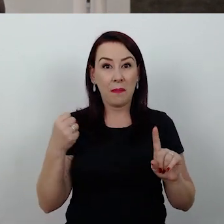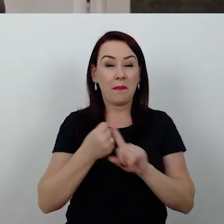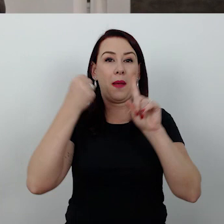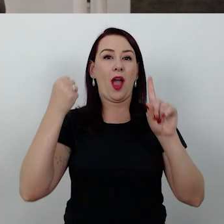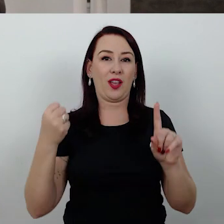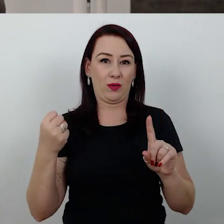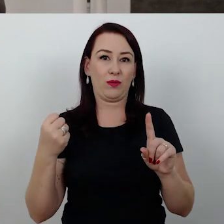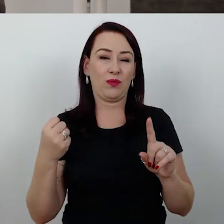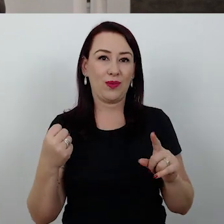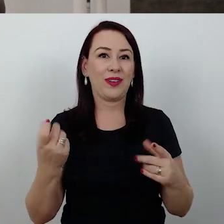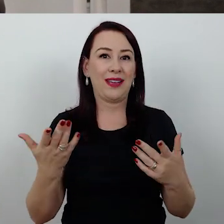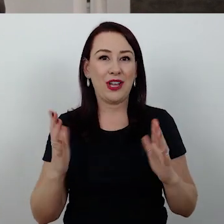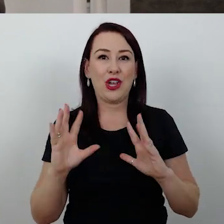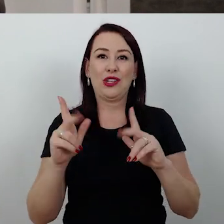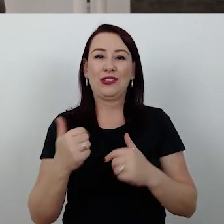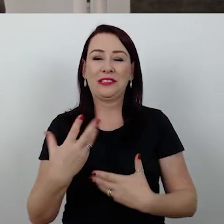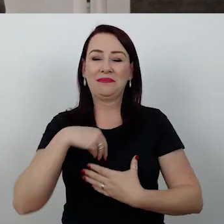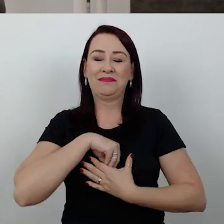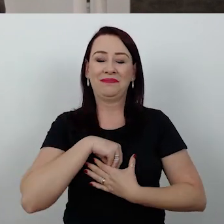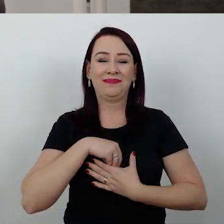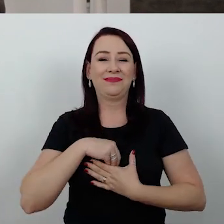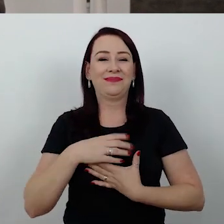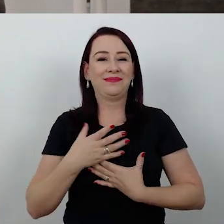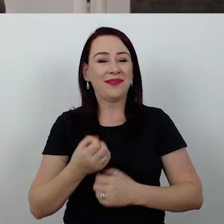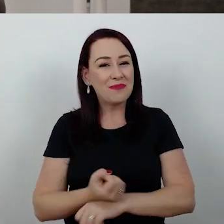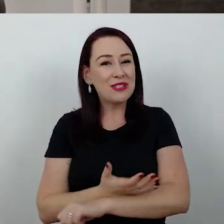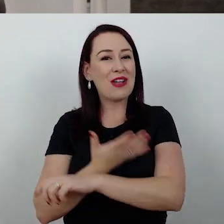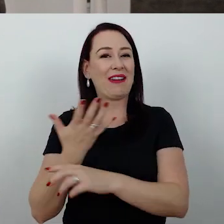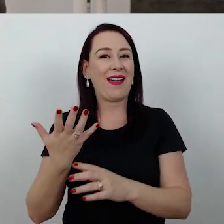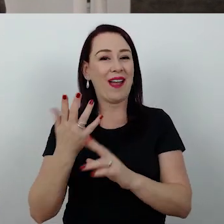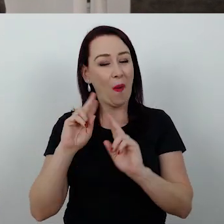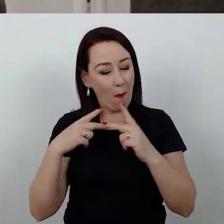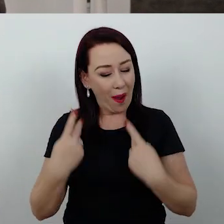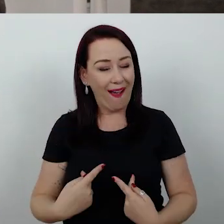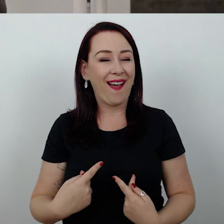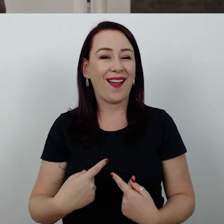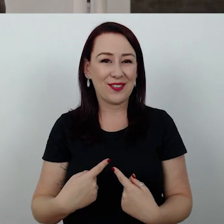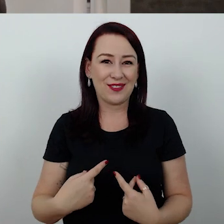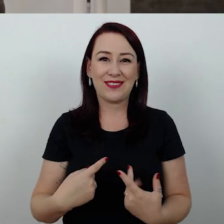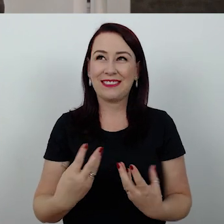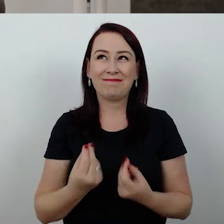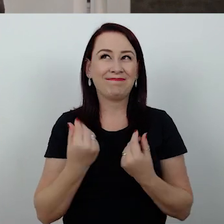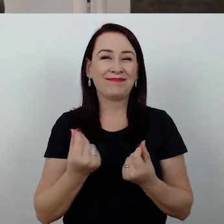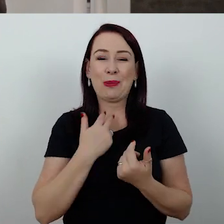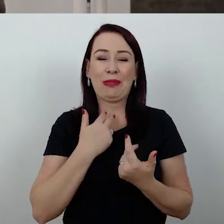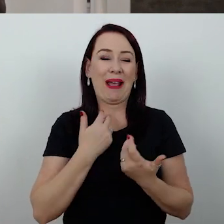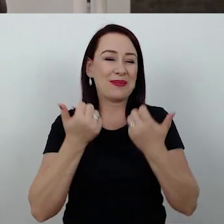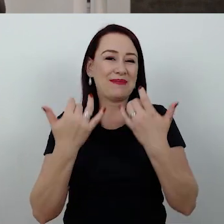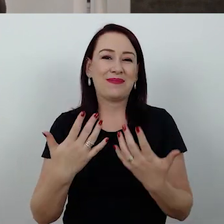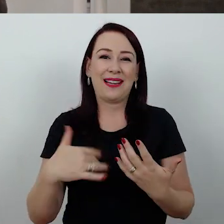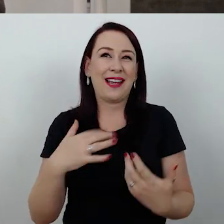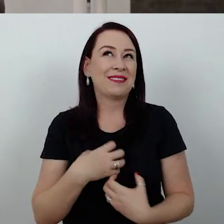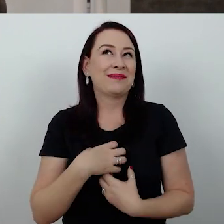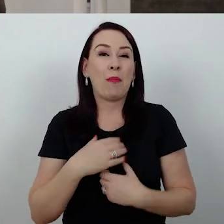impacto, né, que aí mexe com o emocional, com o humano, tem um valor imensurável, né? Então, a